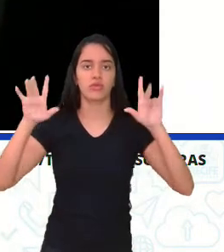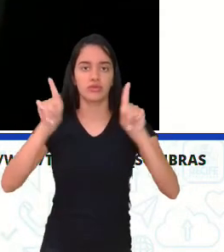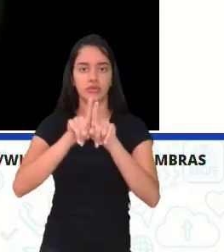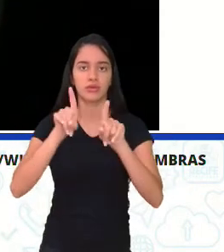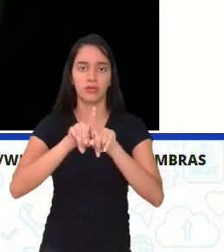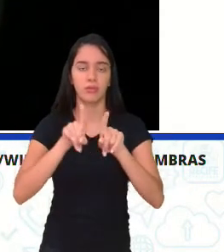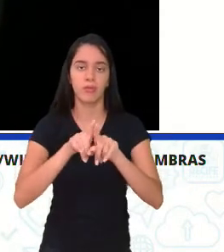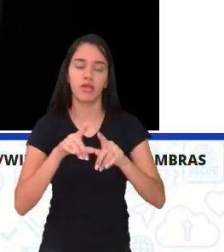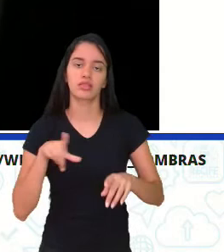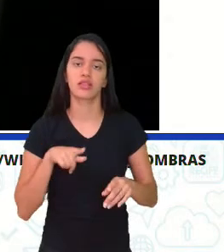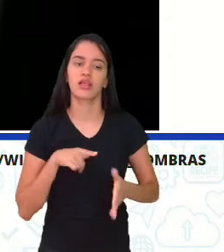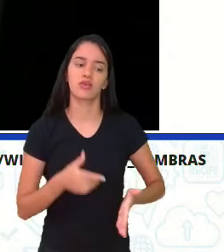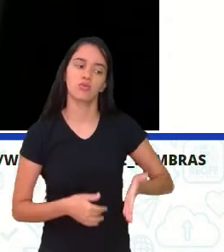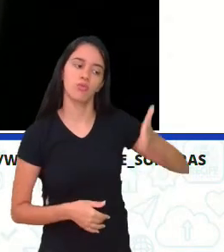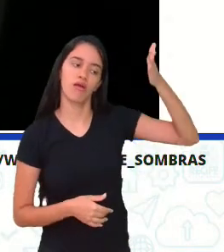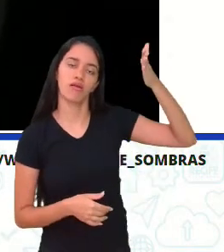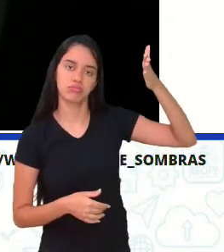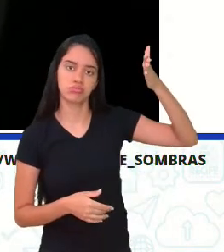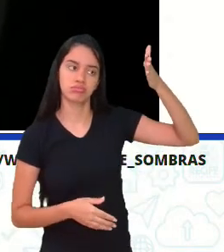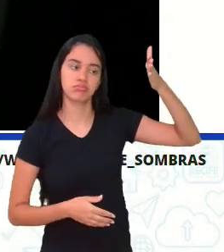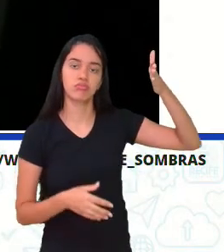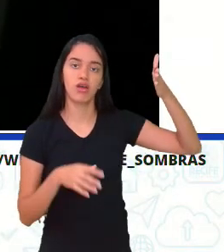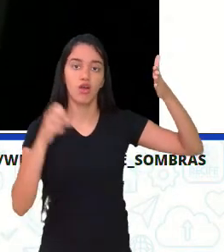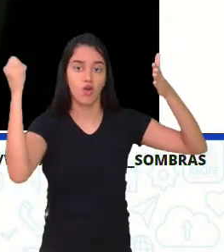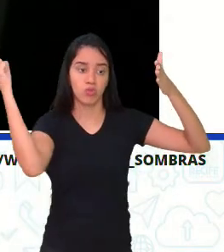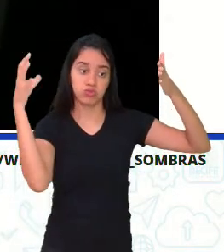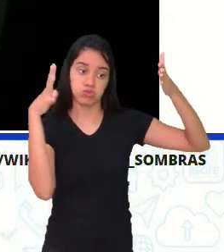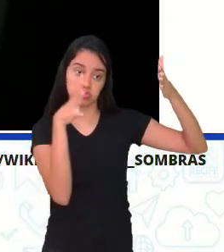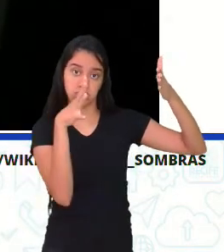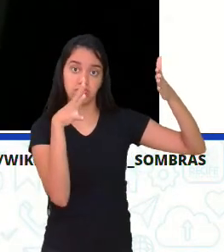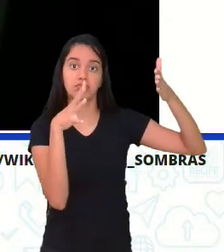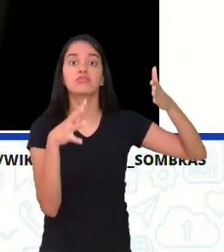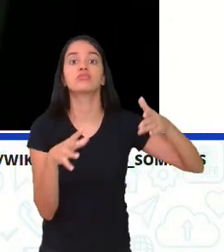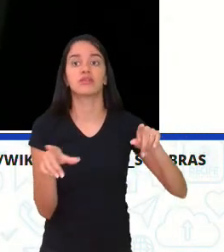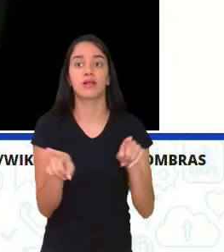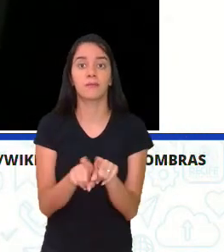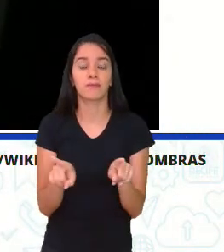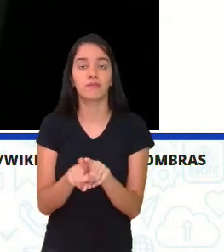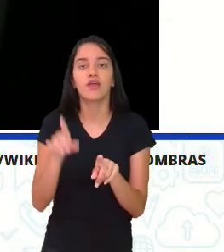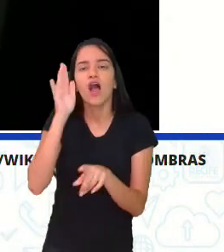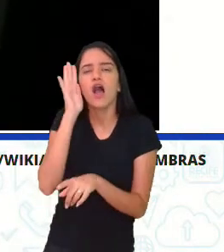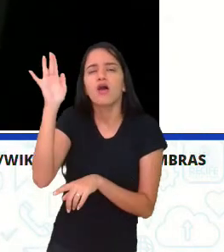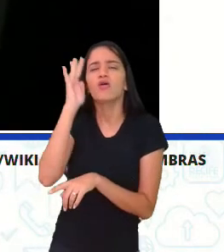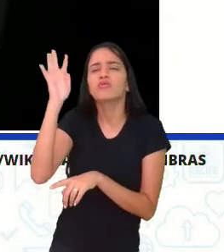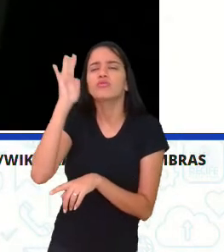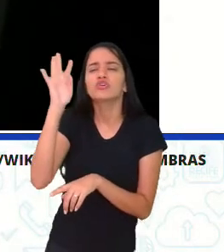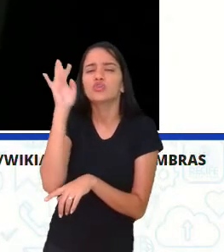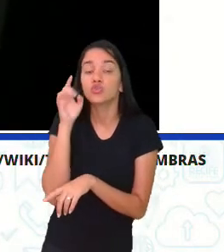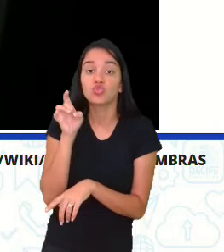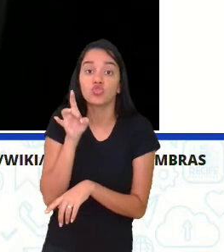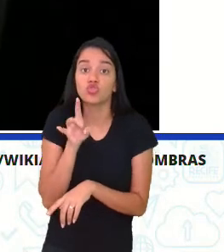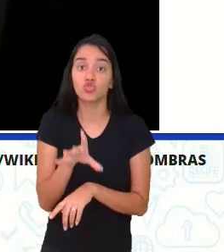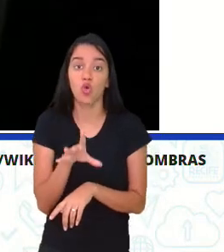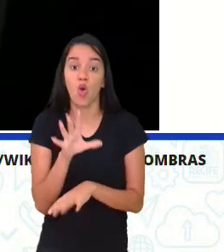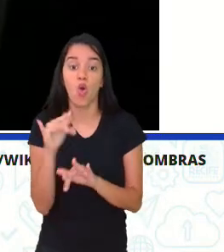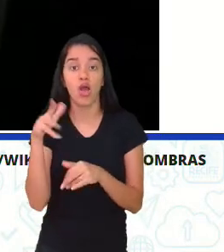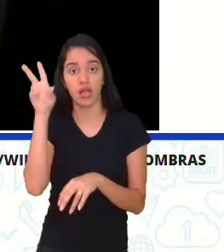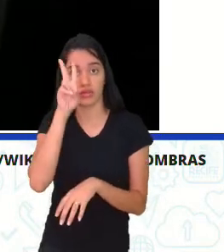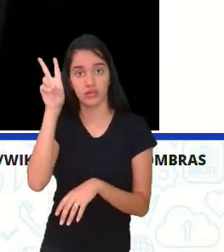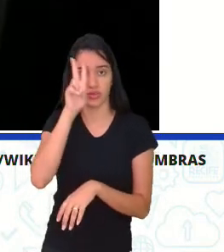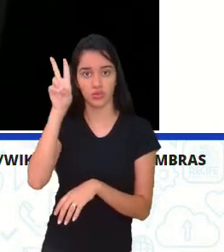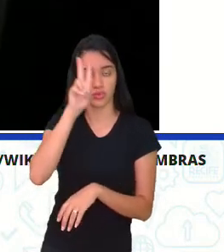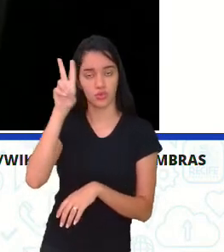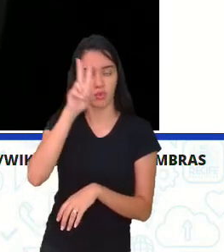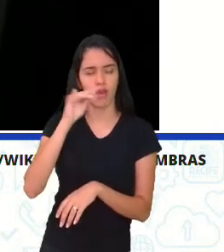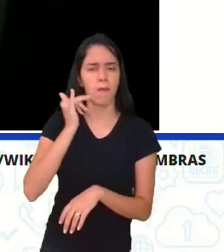o espectador, sentado diante da tela, viaje apenas, tá? E veja apenas, viaje na história